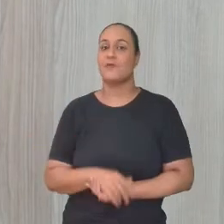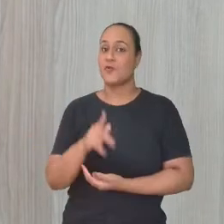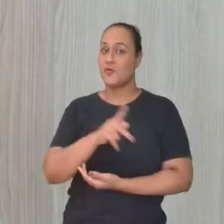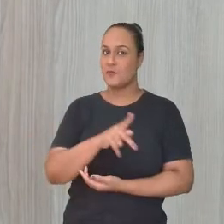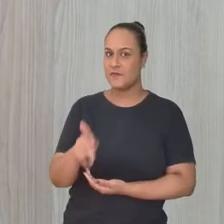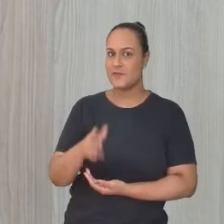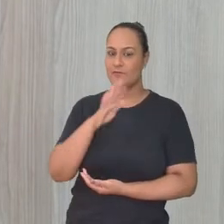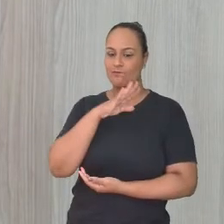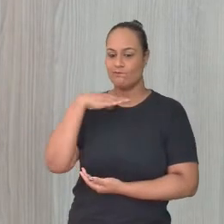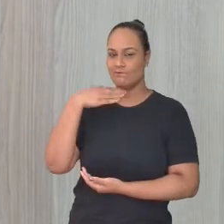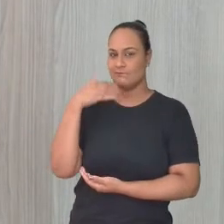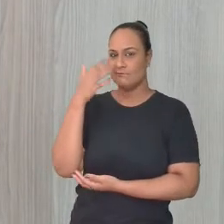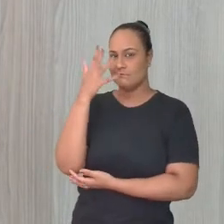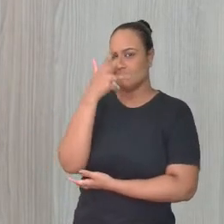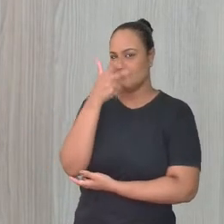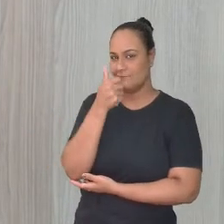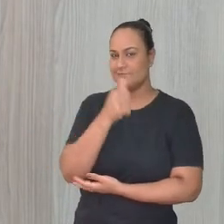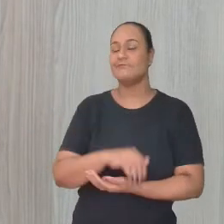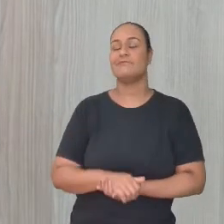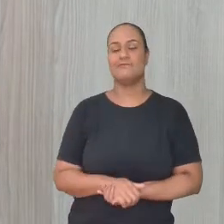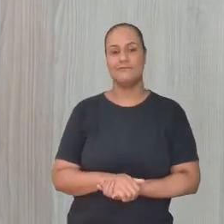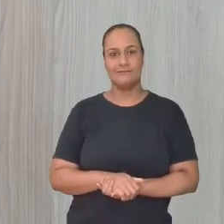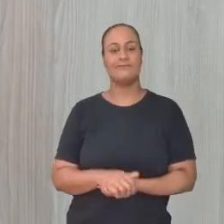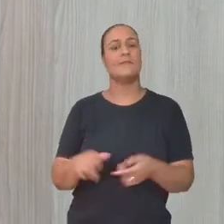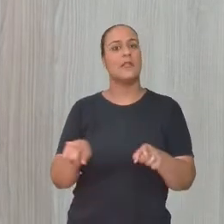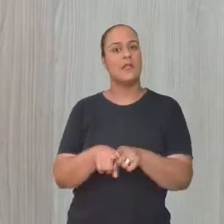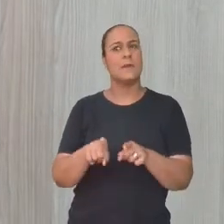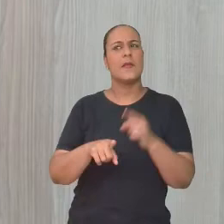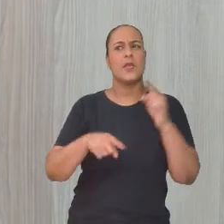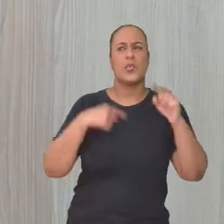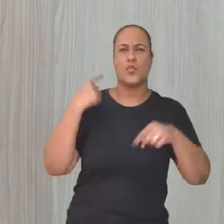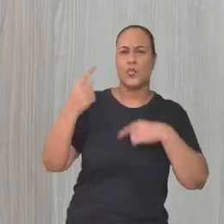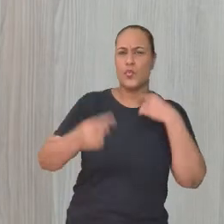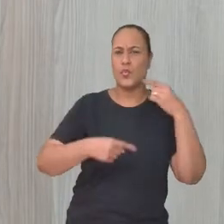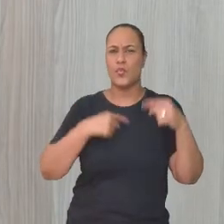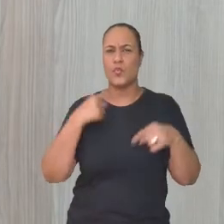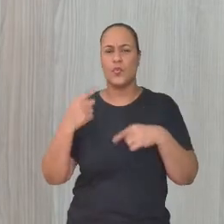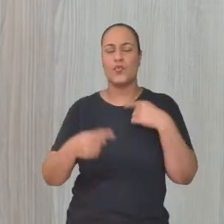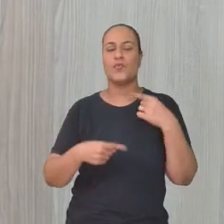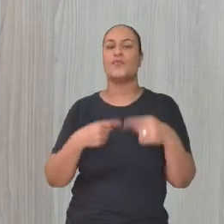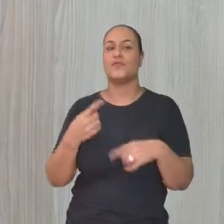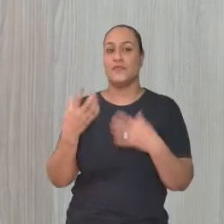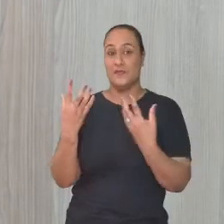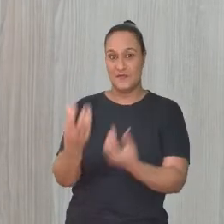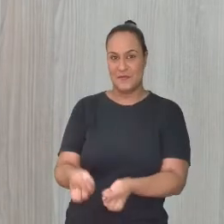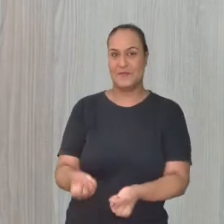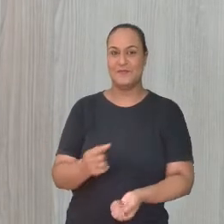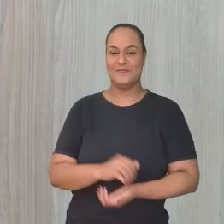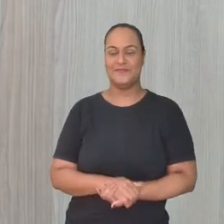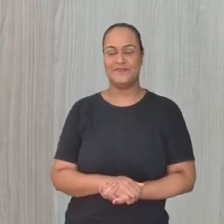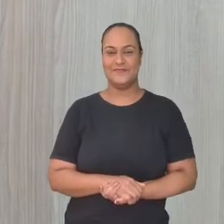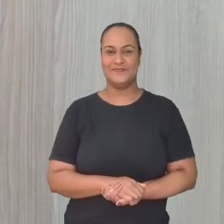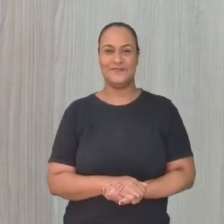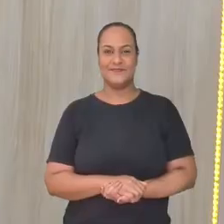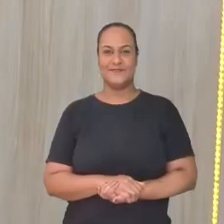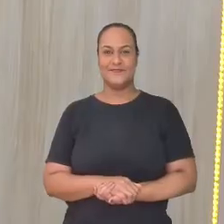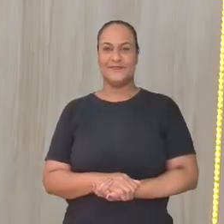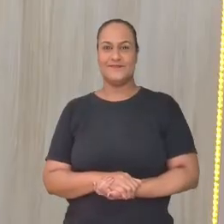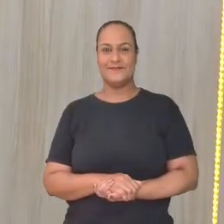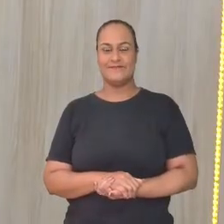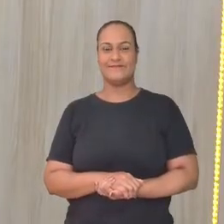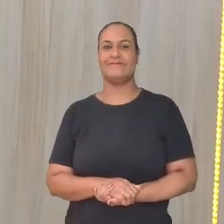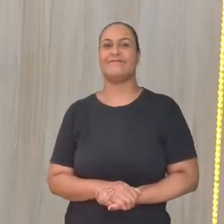professor do rostinho lindo. Olha aqui. E ainda mandar sua dúvida para a professora ali simultaneamente responder. Vamos embora, pessoal. Bora lá, professora. Olha aí, né?